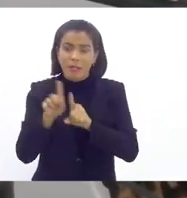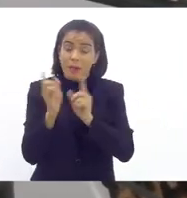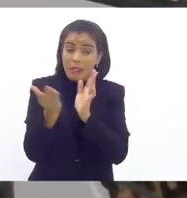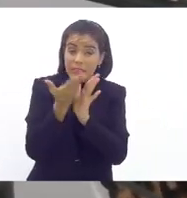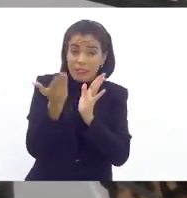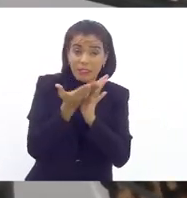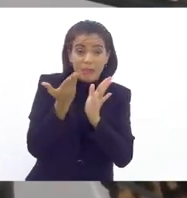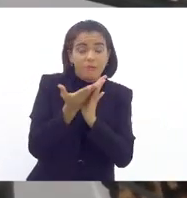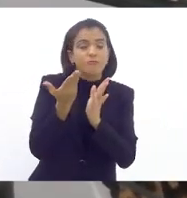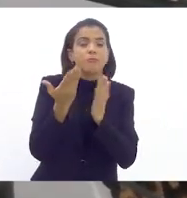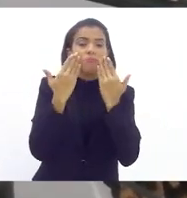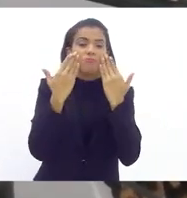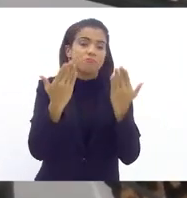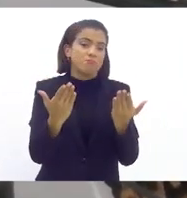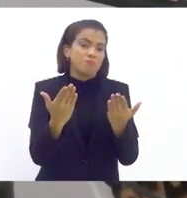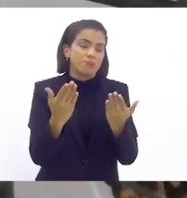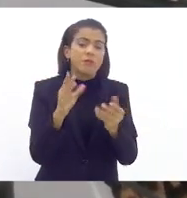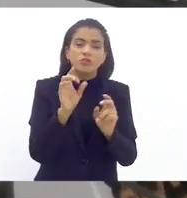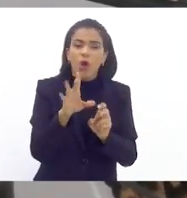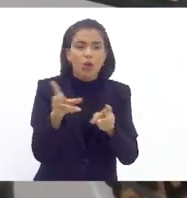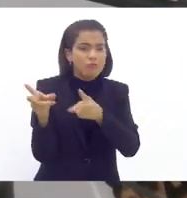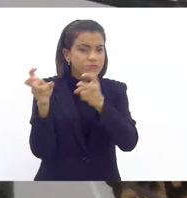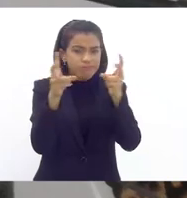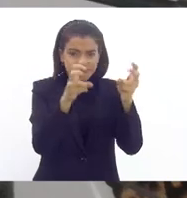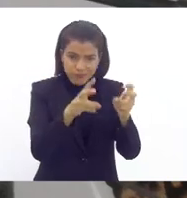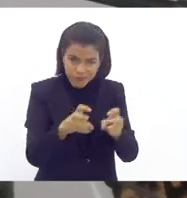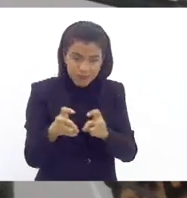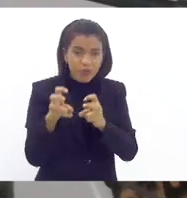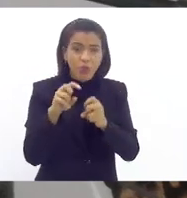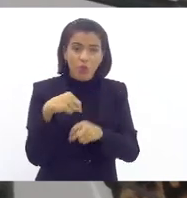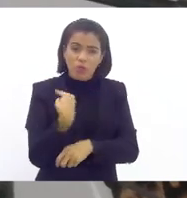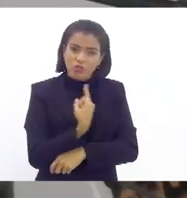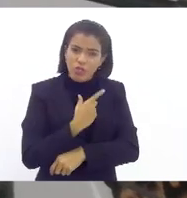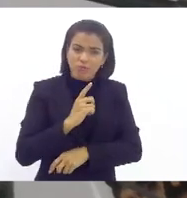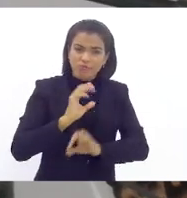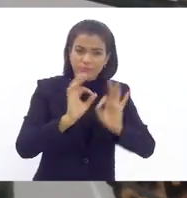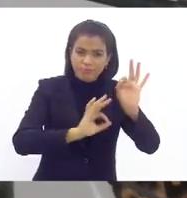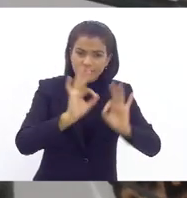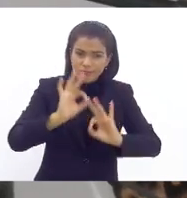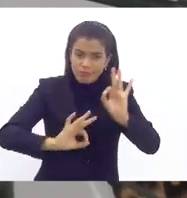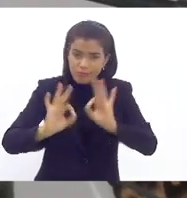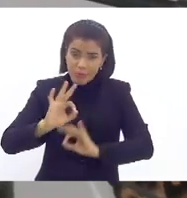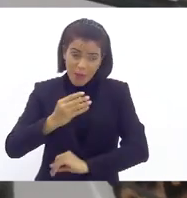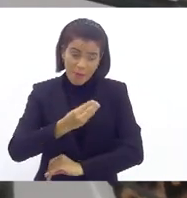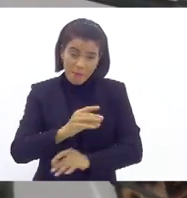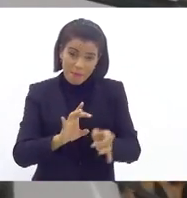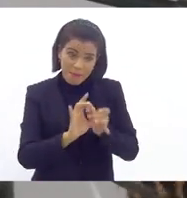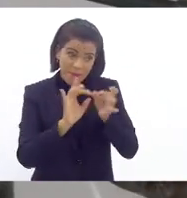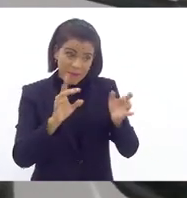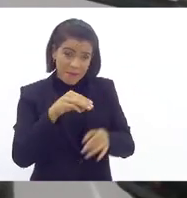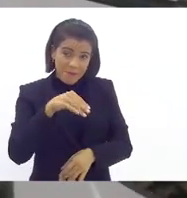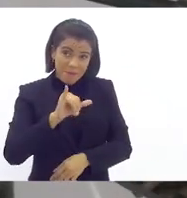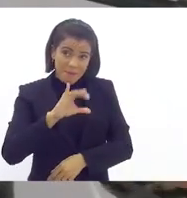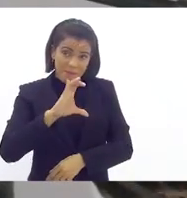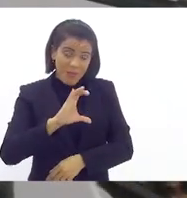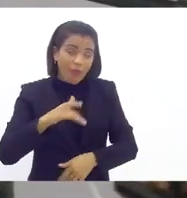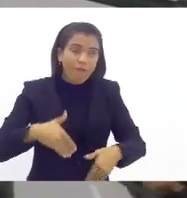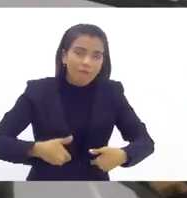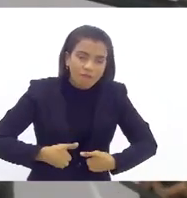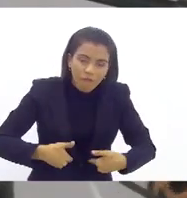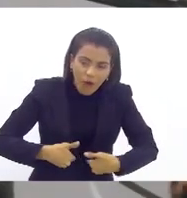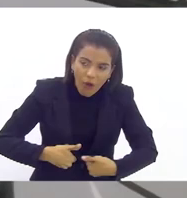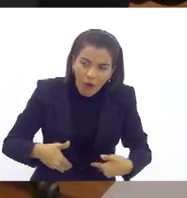nos apresentam. Basta observar que muitas das formulações que nós temos, inclusive, eu vou sentar aqui, permita, o Mink já está aqui com bastante fome,